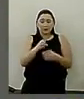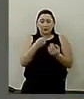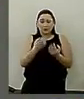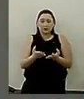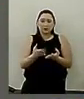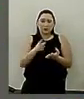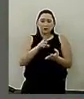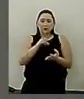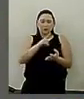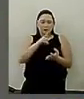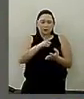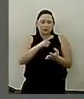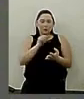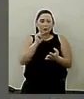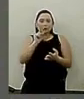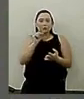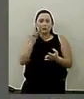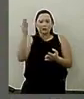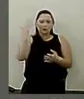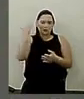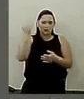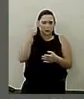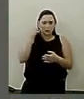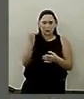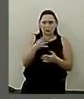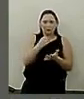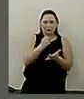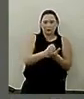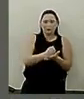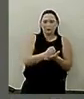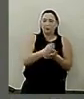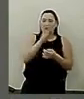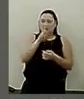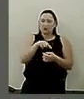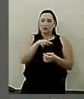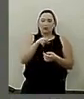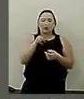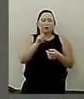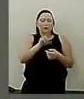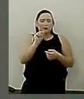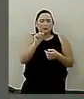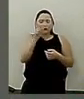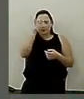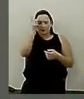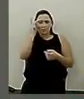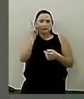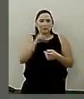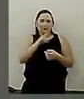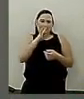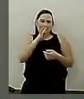o peixe de São Pedro, que na época do Novo Testamento era muito apreciado,